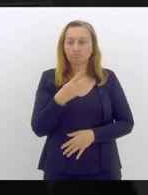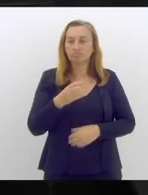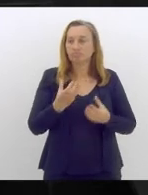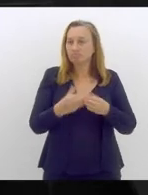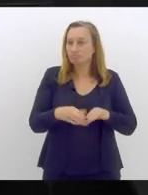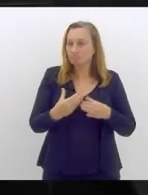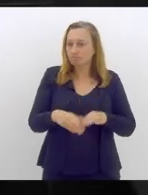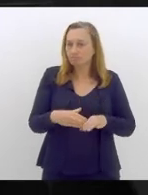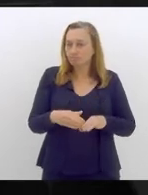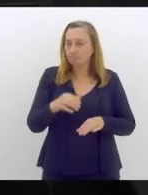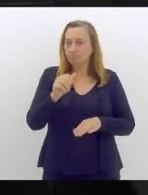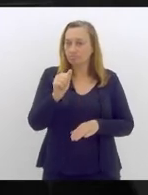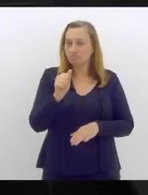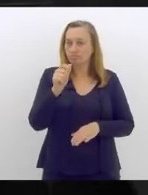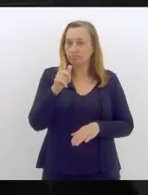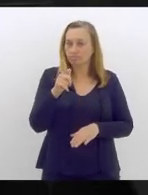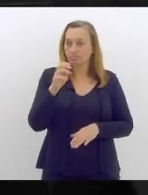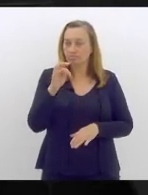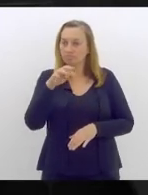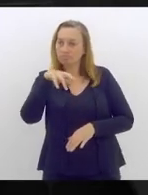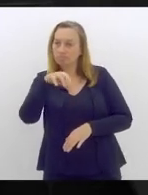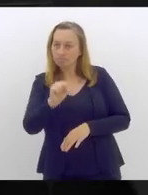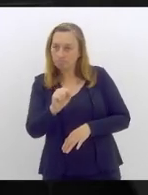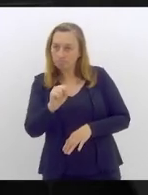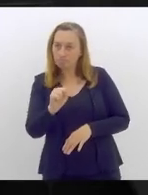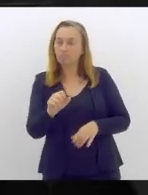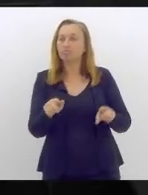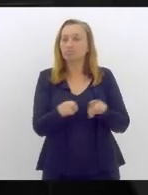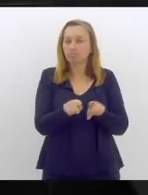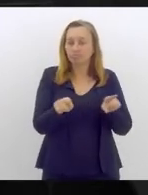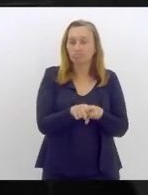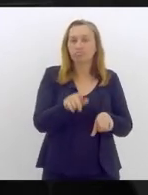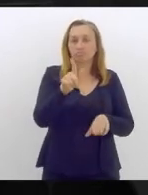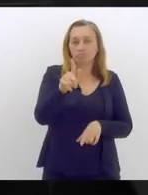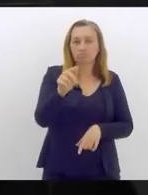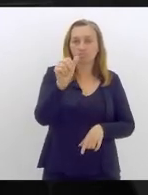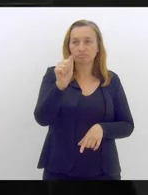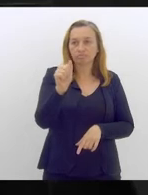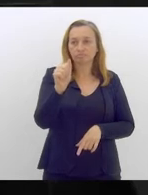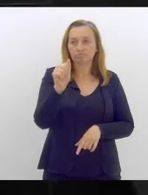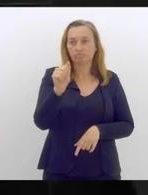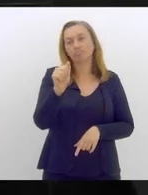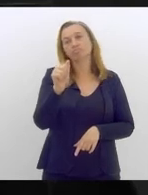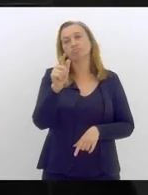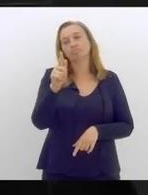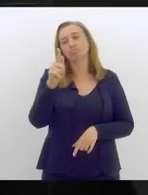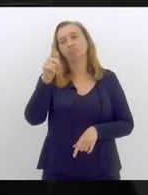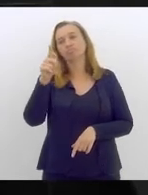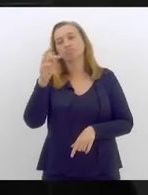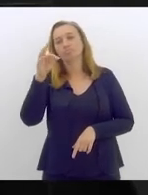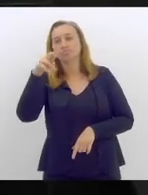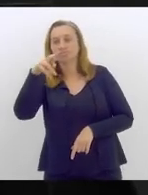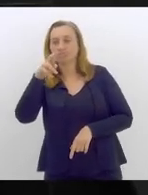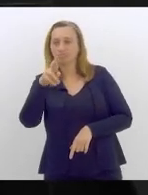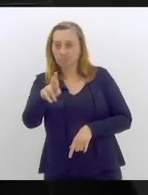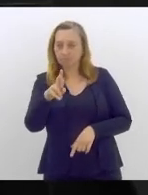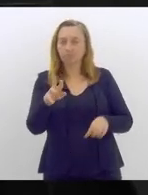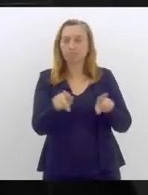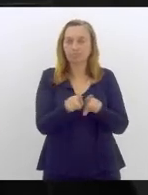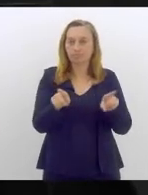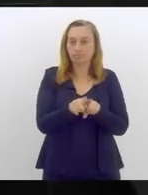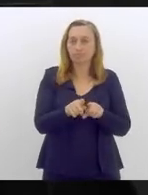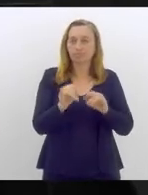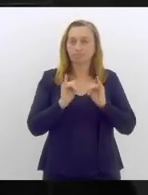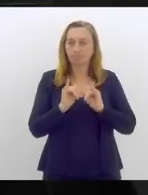público para genesa né agetransp também há um anúncio feito pelo Governador e dar no ar uma publicação de edital